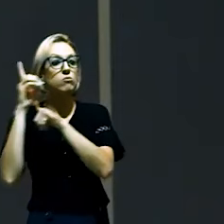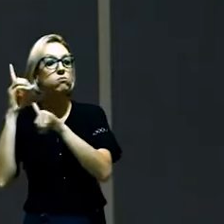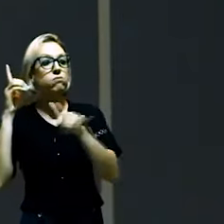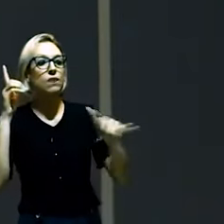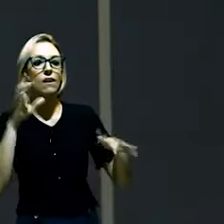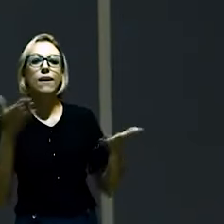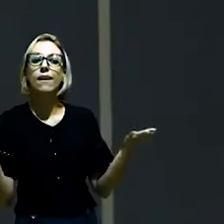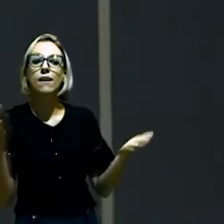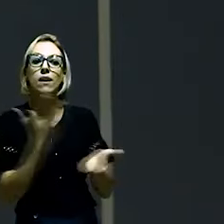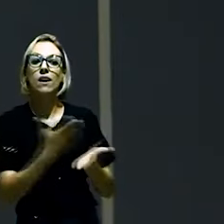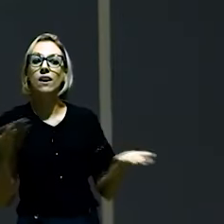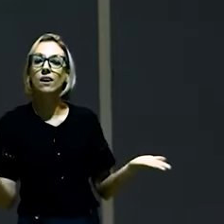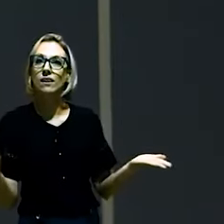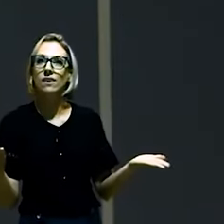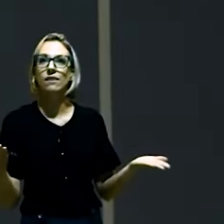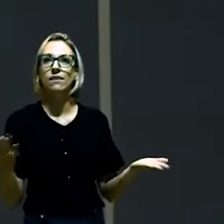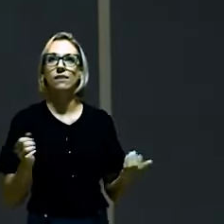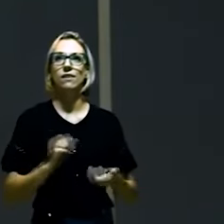hoje.